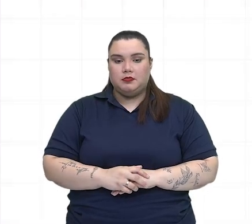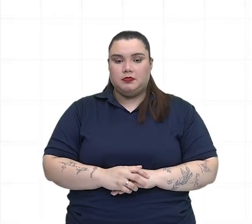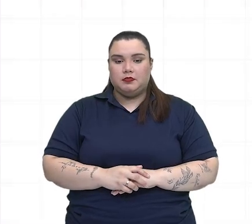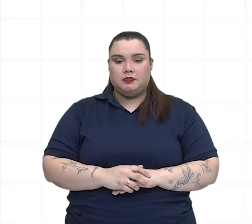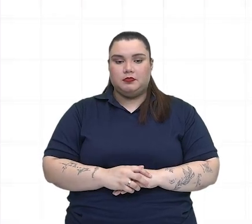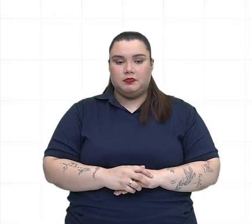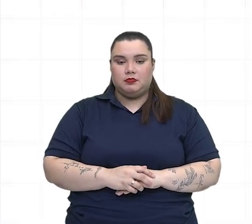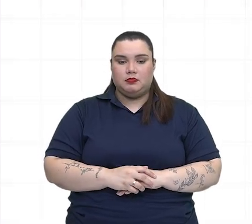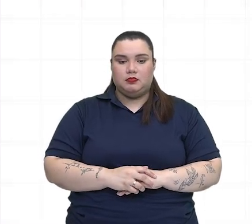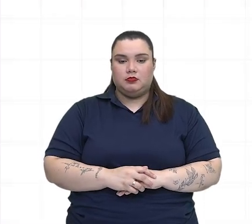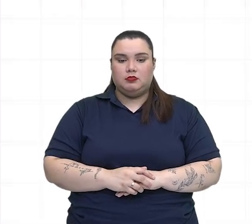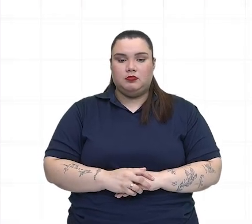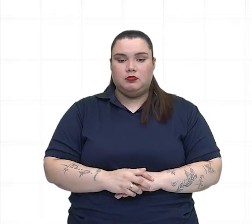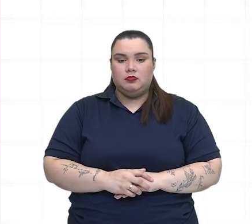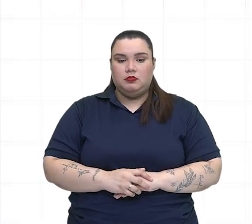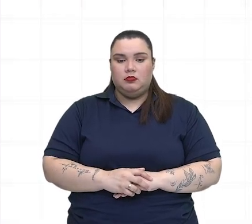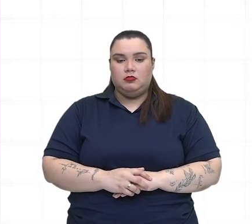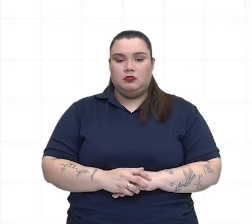Informação,